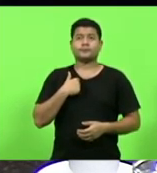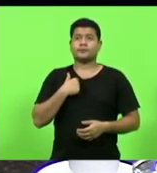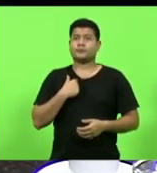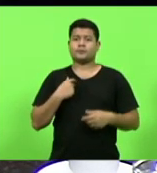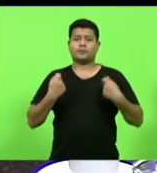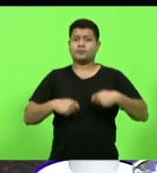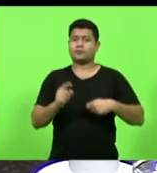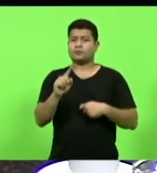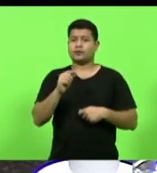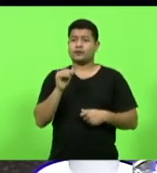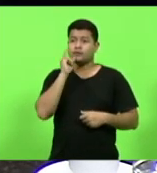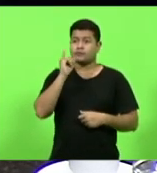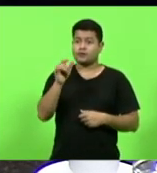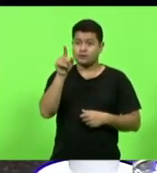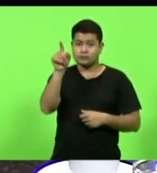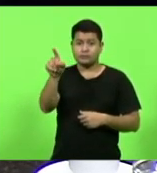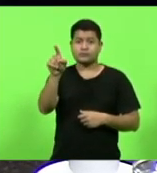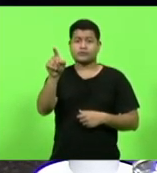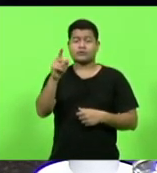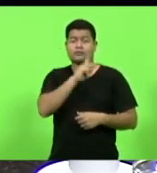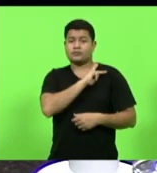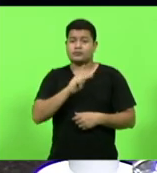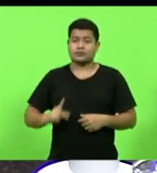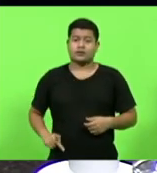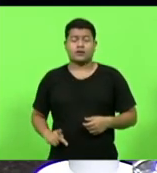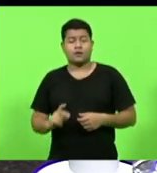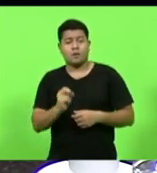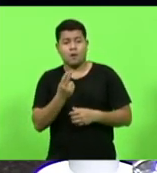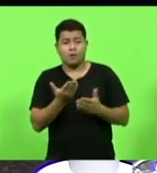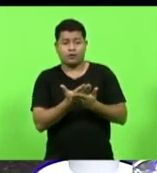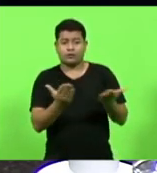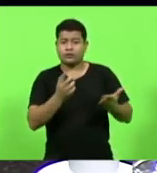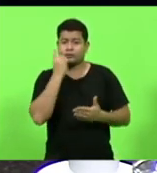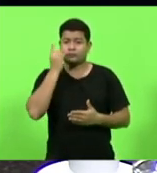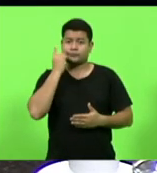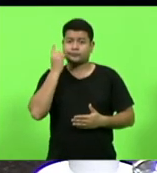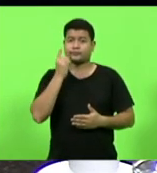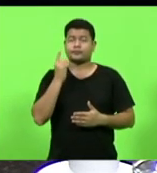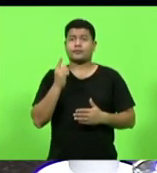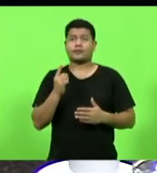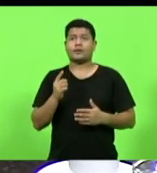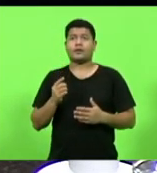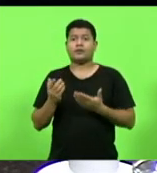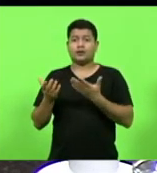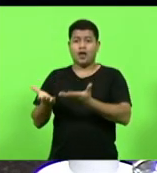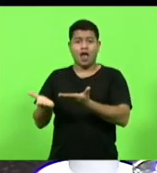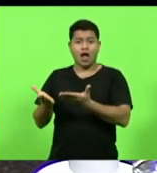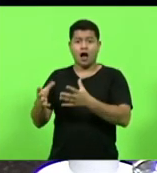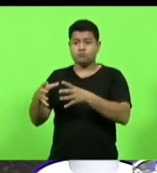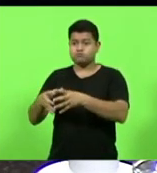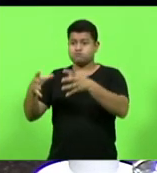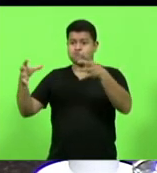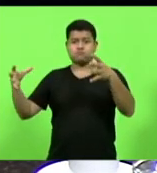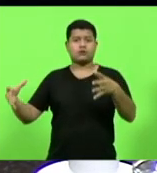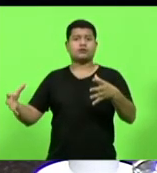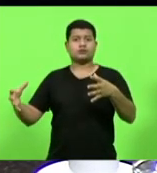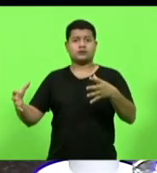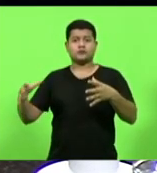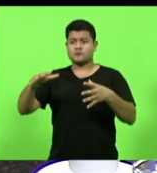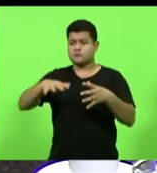para Vossa Excelência, nem para nenhum deputado aqui da casa, do tamanho que é o Centro de Eventos Balneário